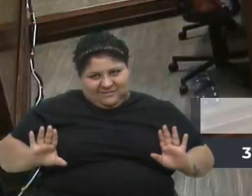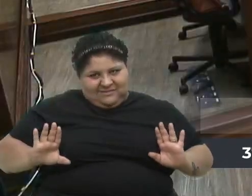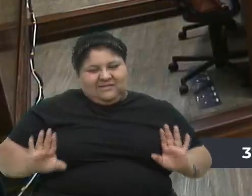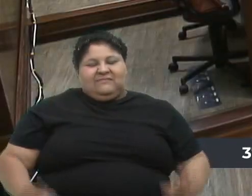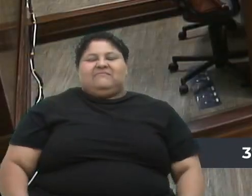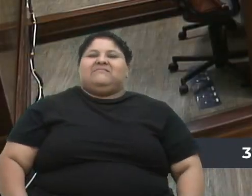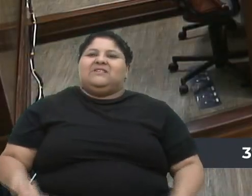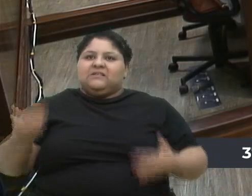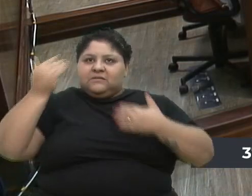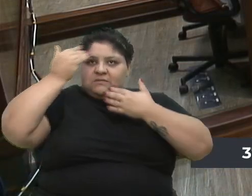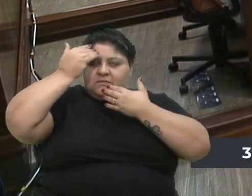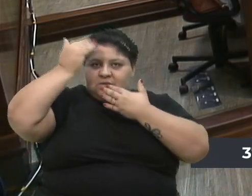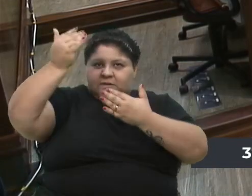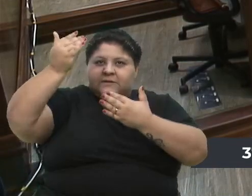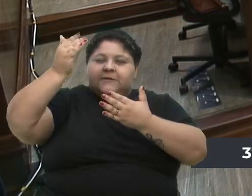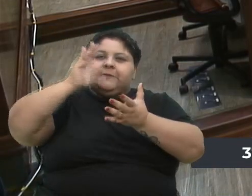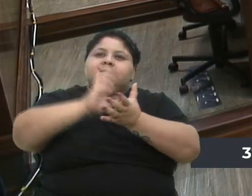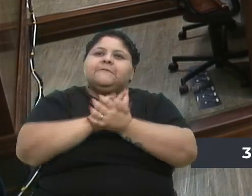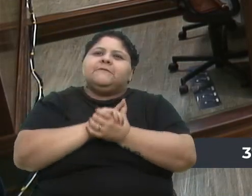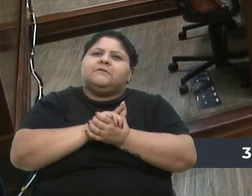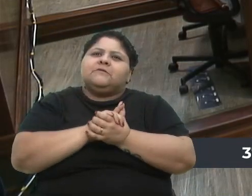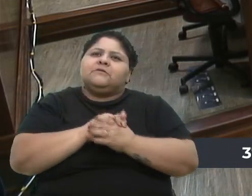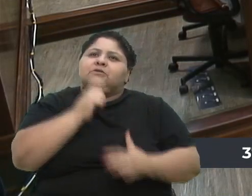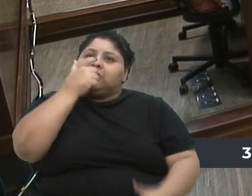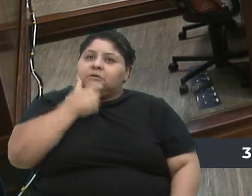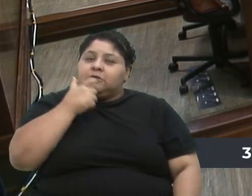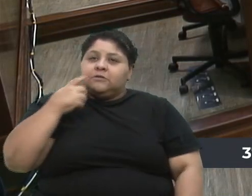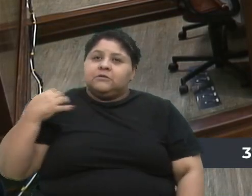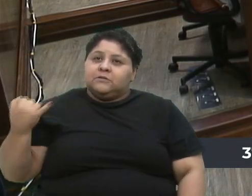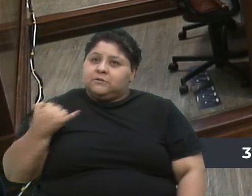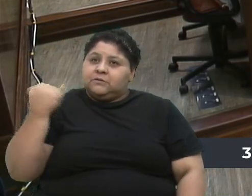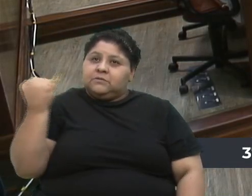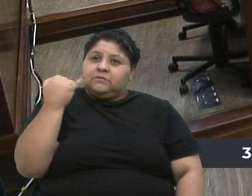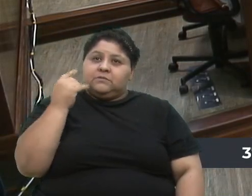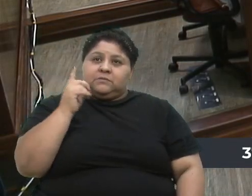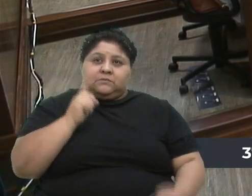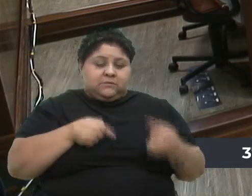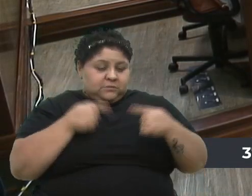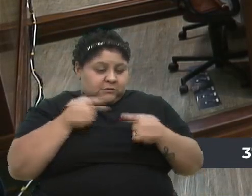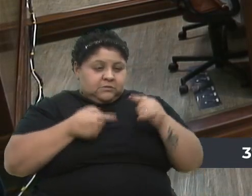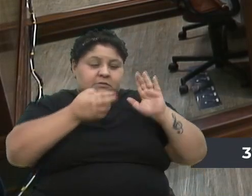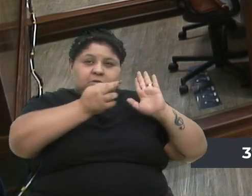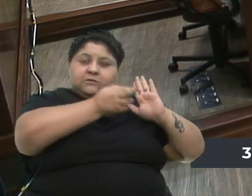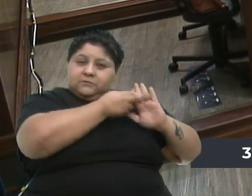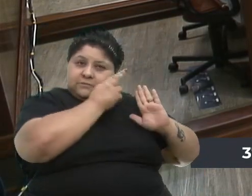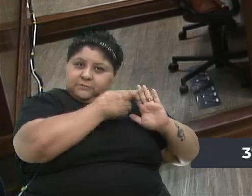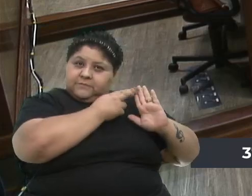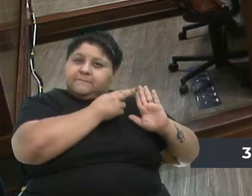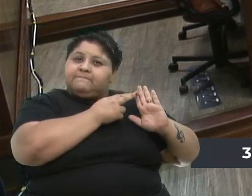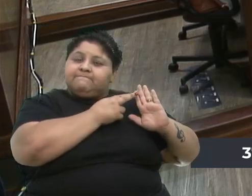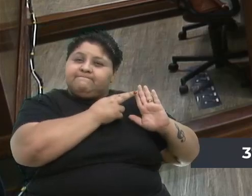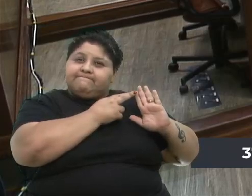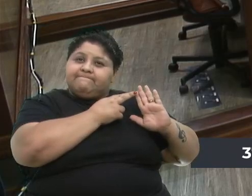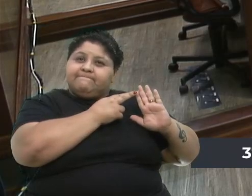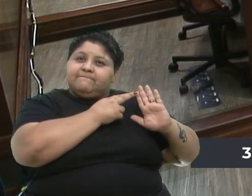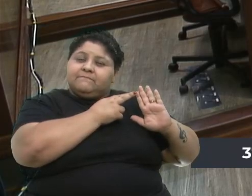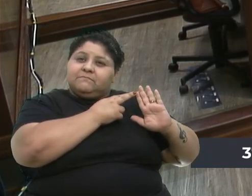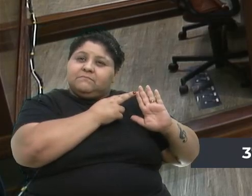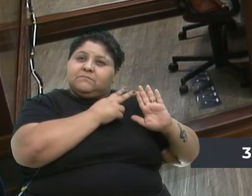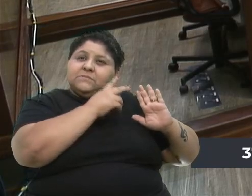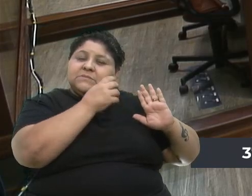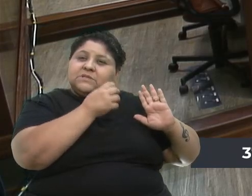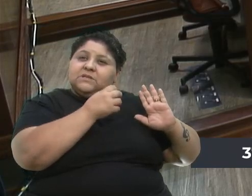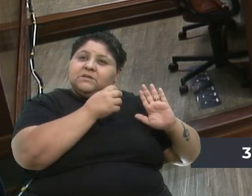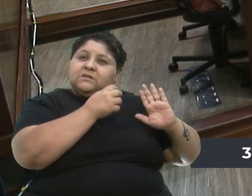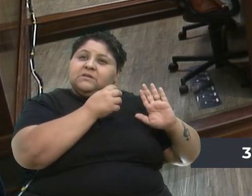Obrigado, vereador Lucas Gil. Acho muito importante essa discussão do requerimento de número 62,